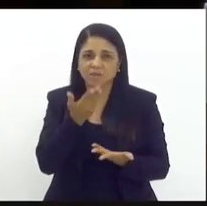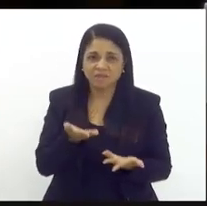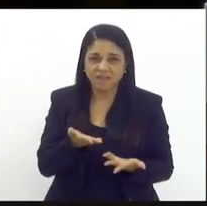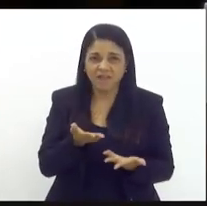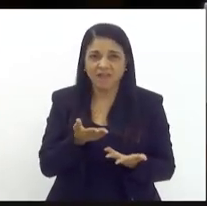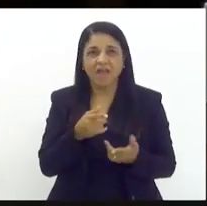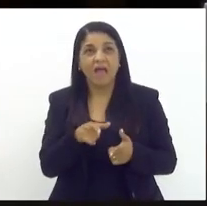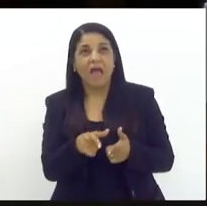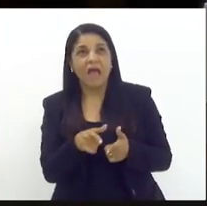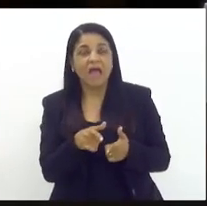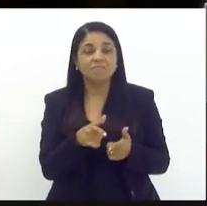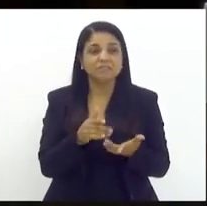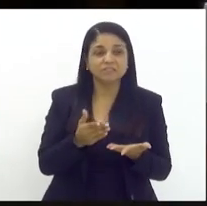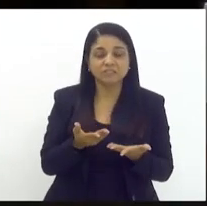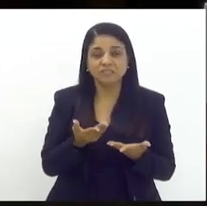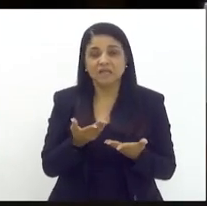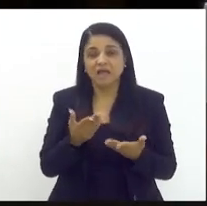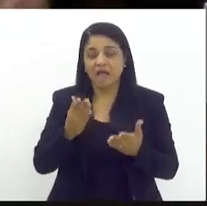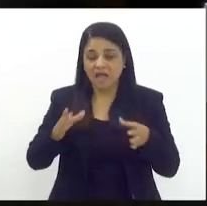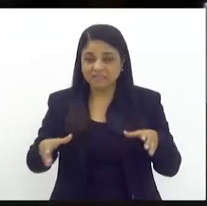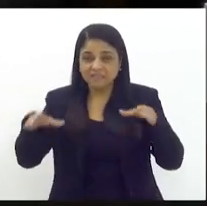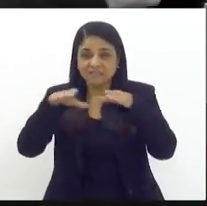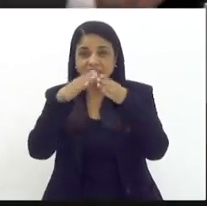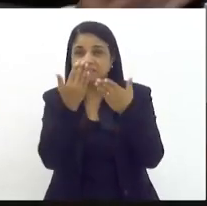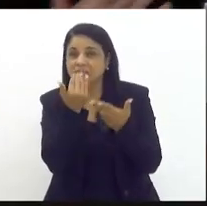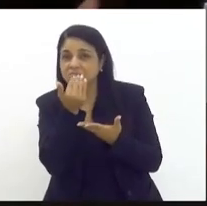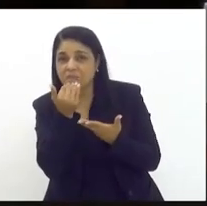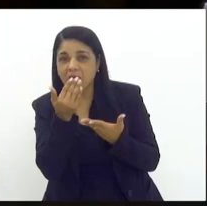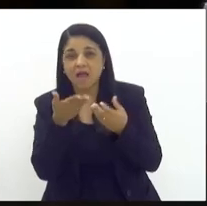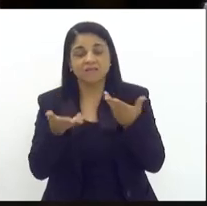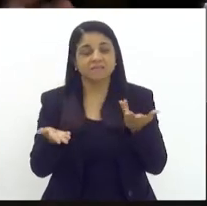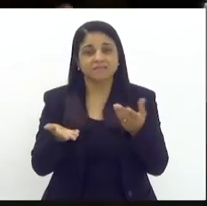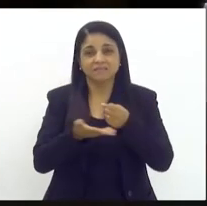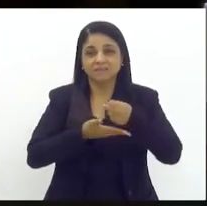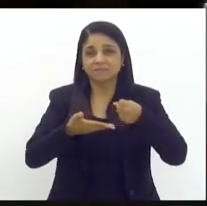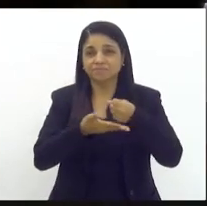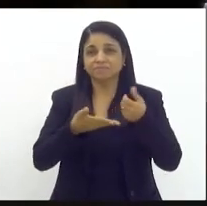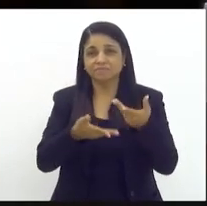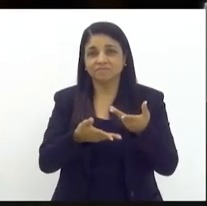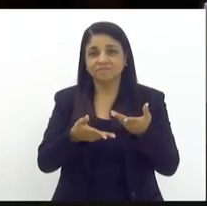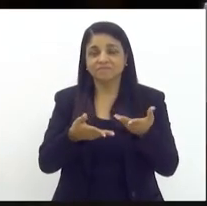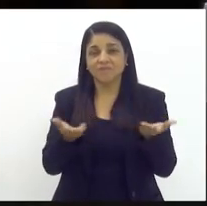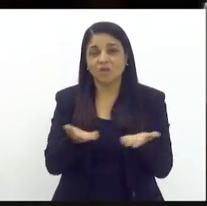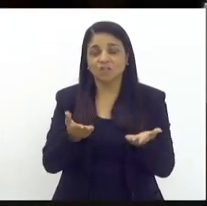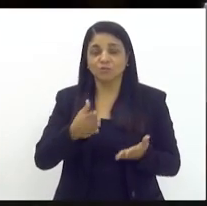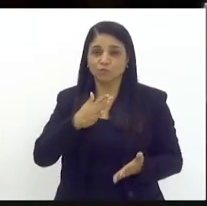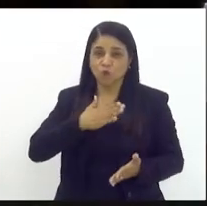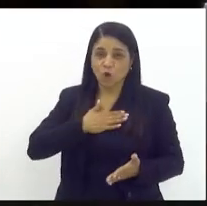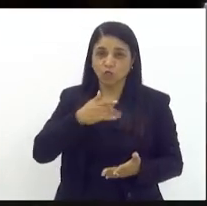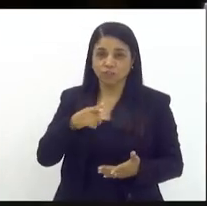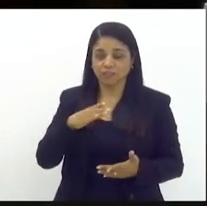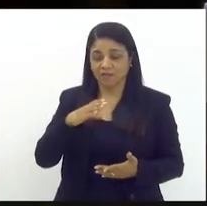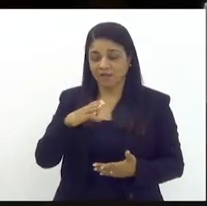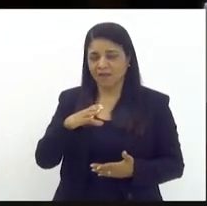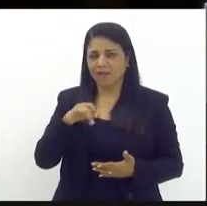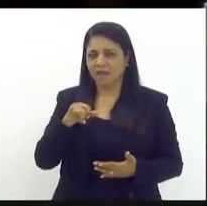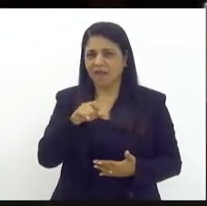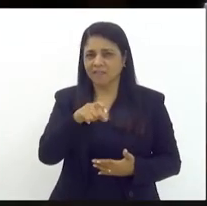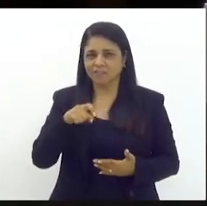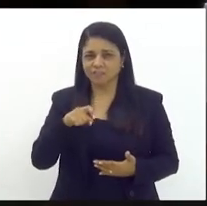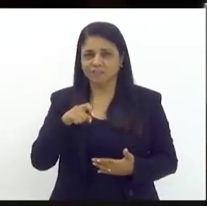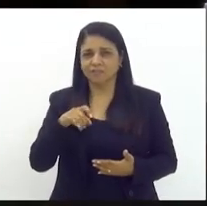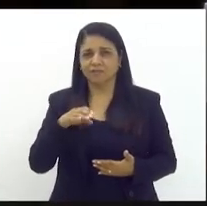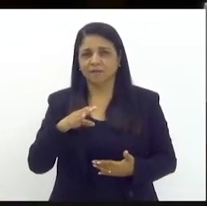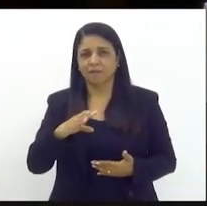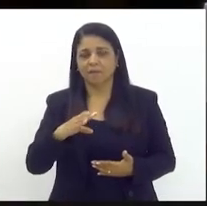nós vamos tributar cesta básica inventar essa coisa que todo mundo tá gostando que é o tal de cashback que eu acho a pior coisa do mundo